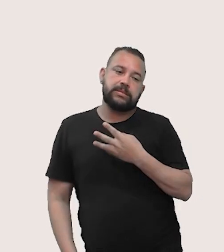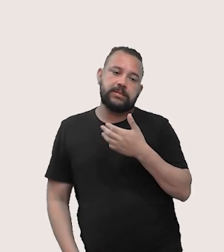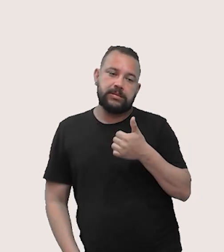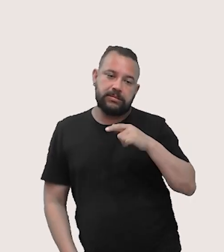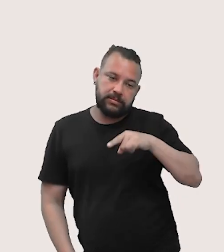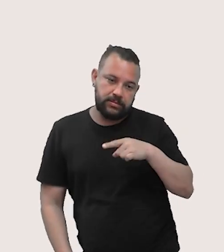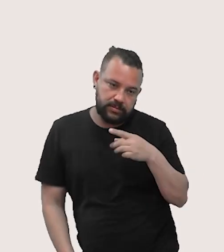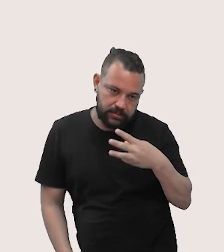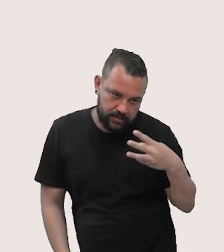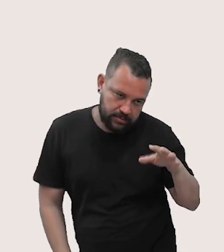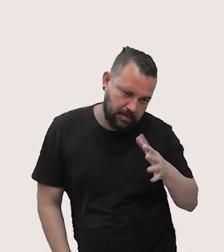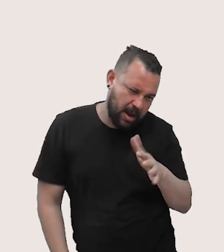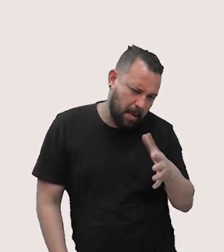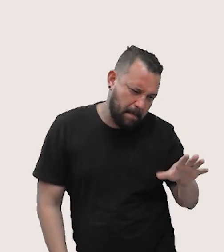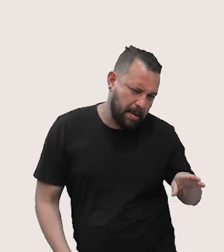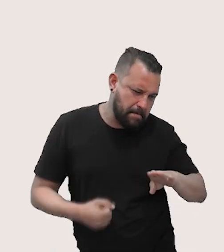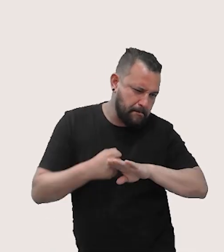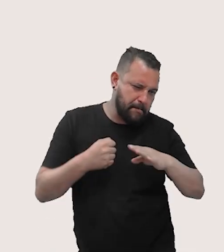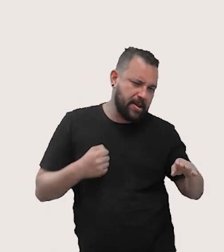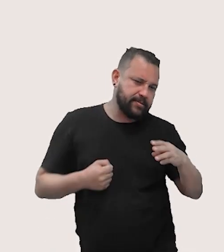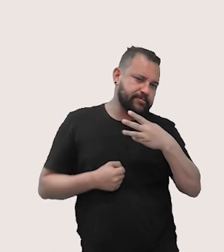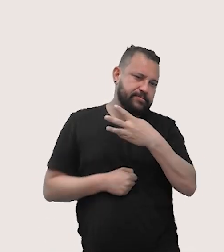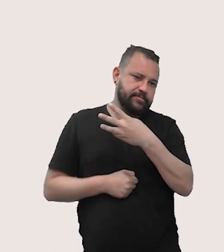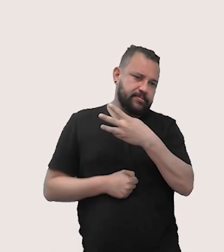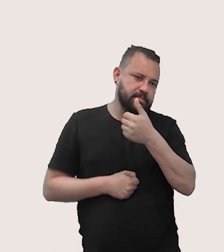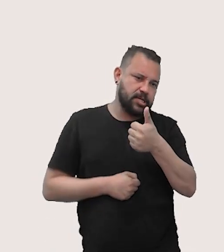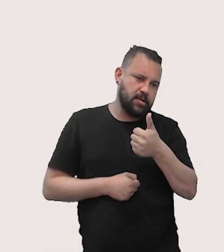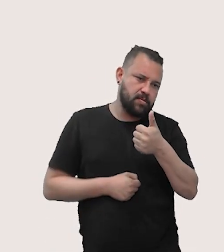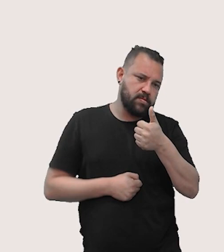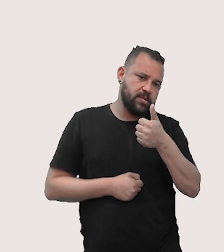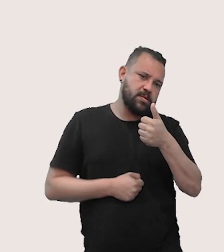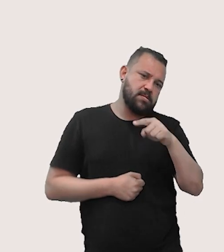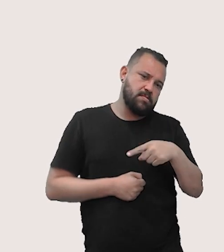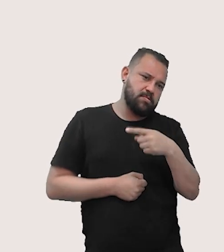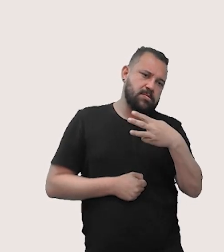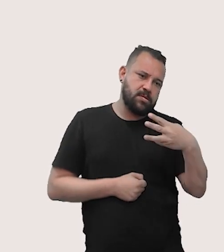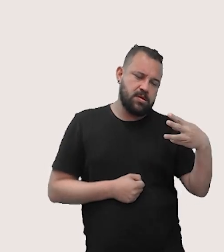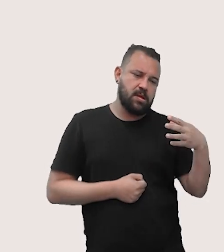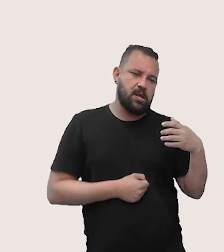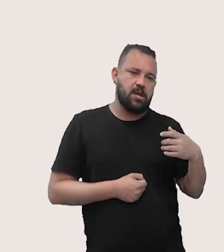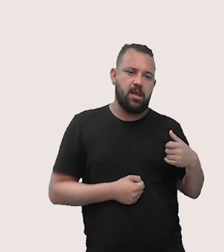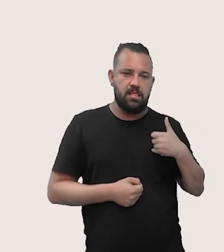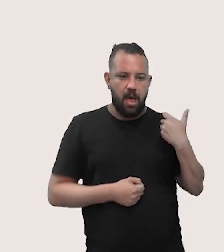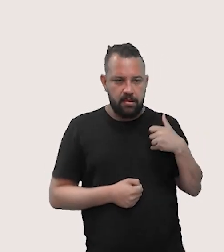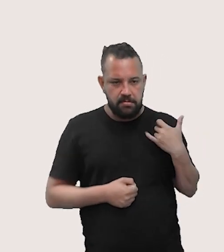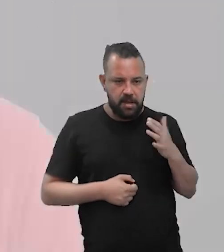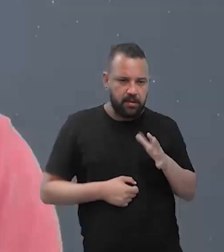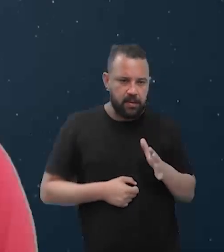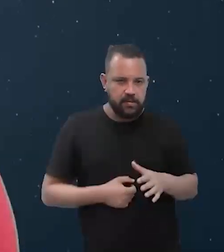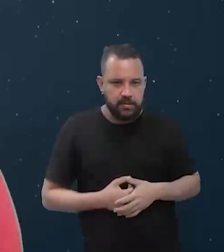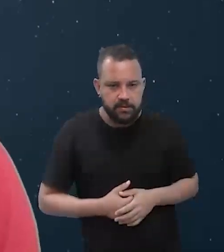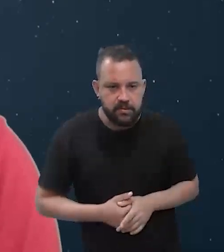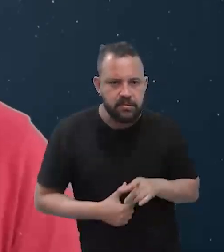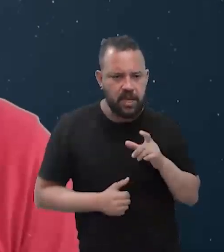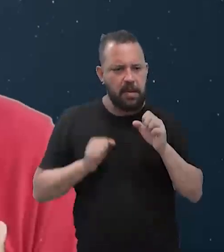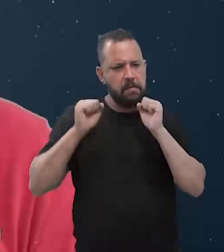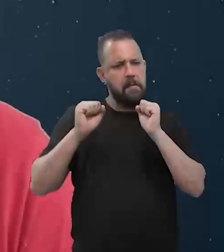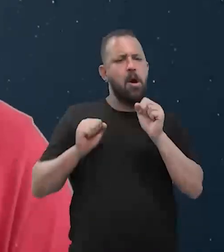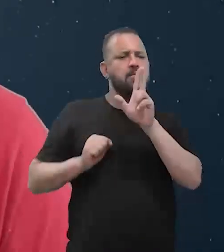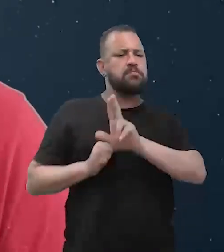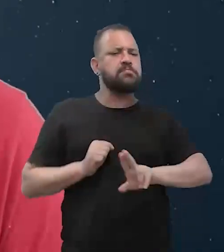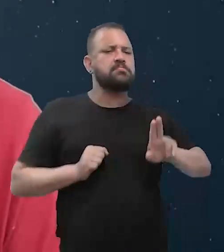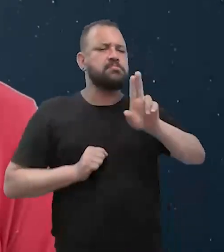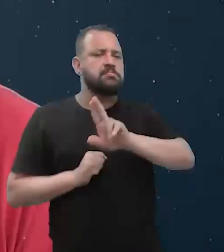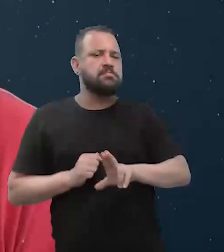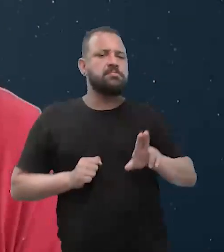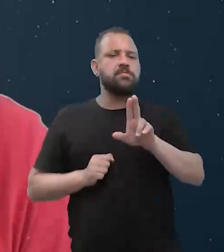uma média de 31,33 anos nessas mulheres. E aí, pessoal, você pode utilizar esse conceito